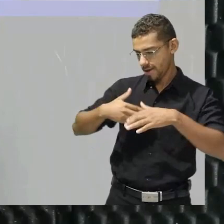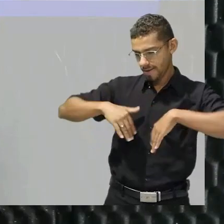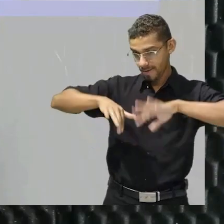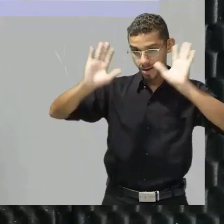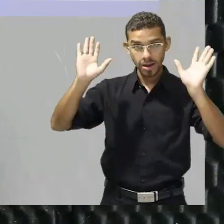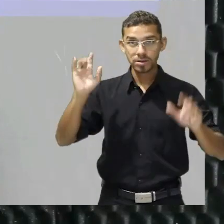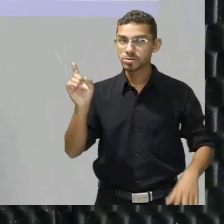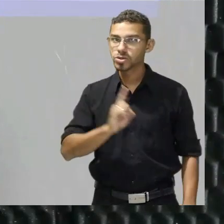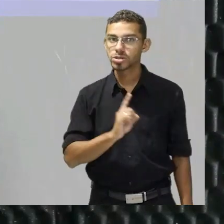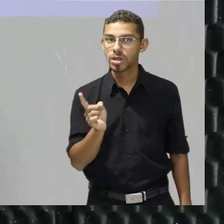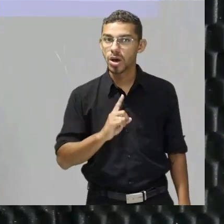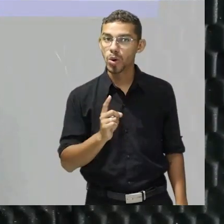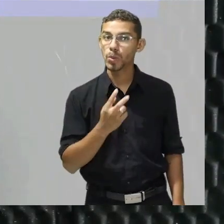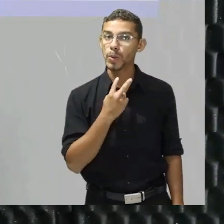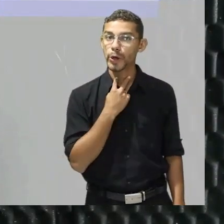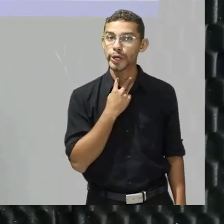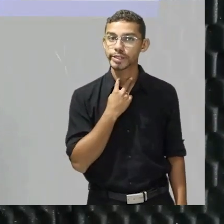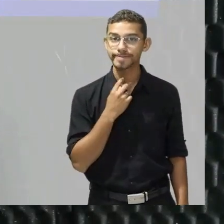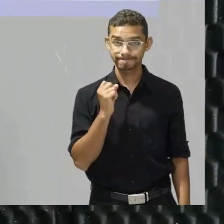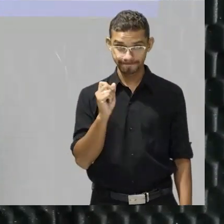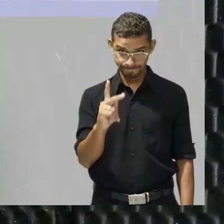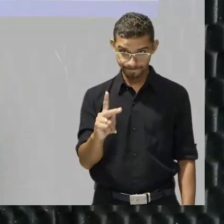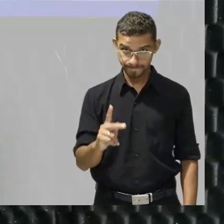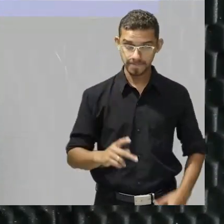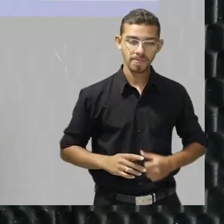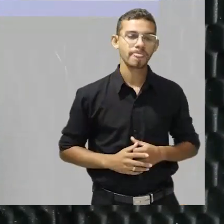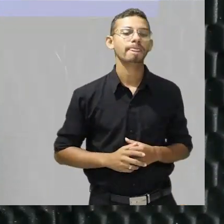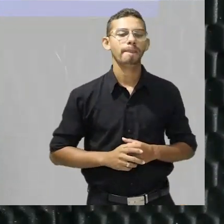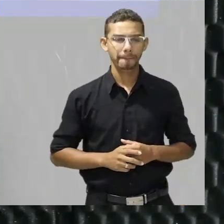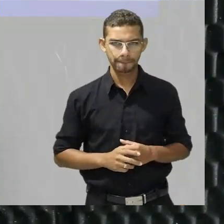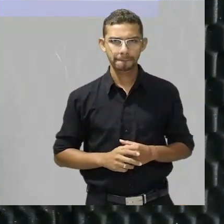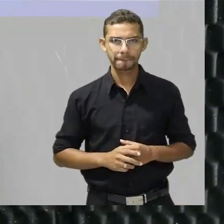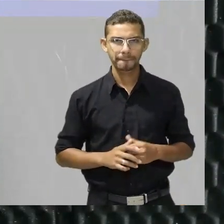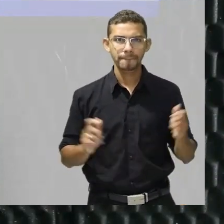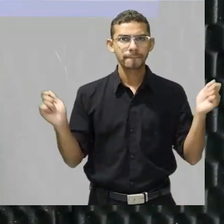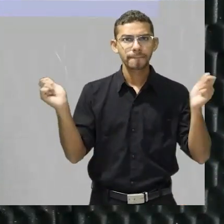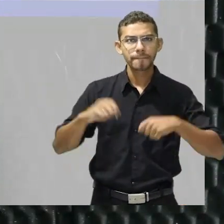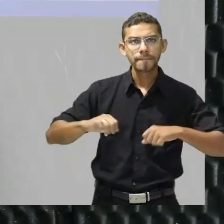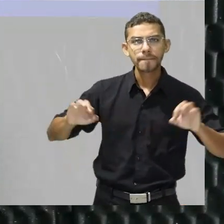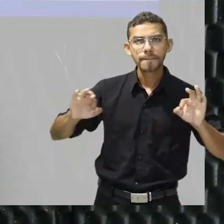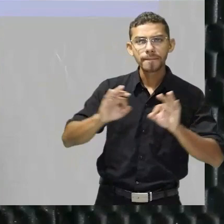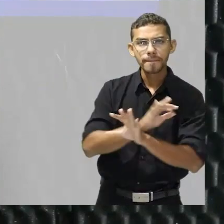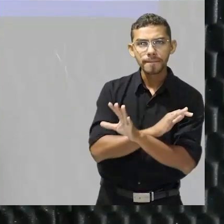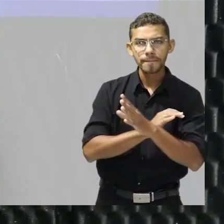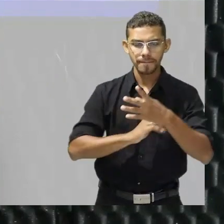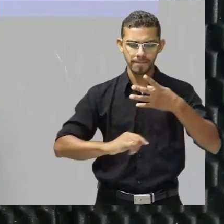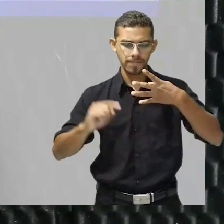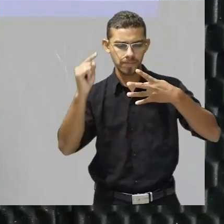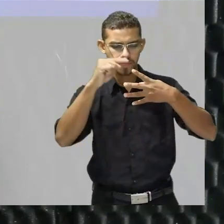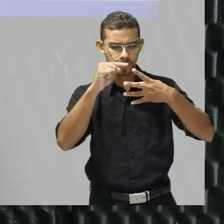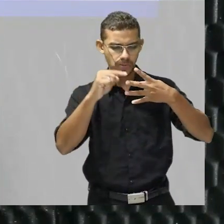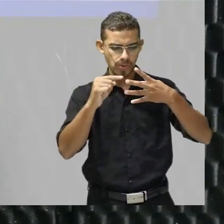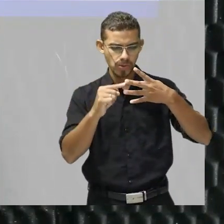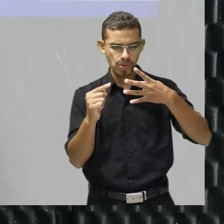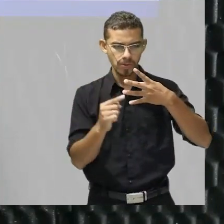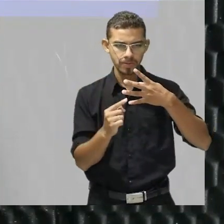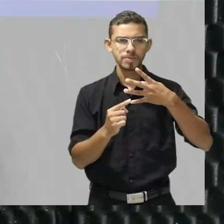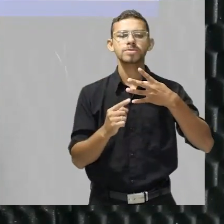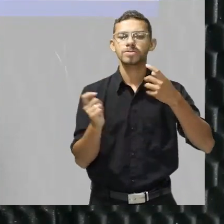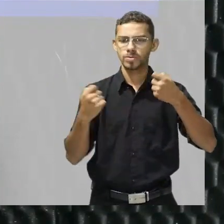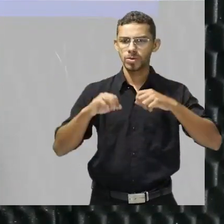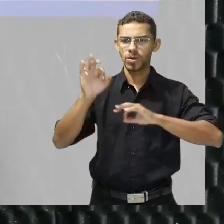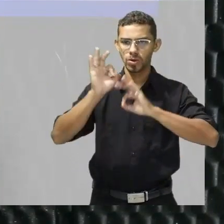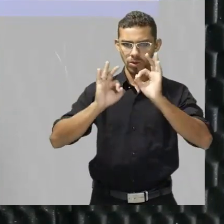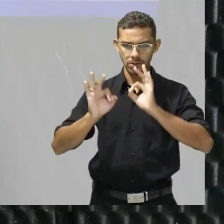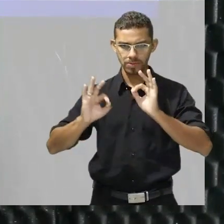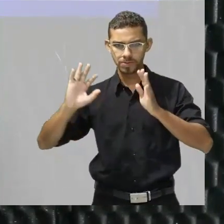o desenvolvimento e depois estabelecidos objetivos do parágrafo Você vai precisar de quatro elementos para